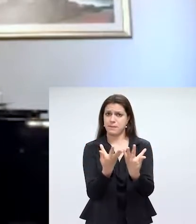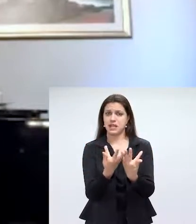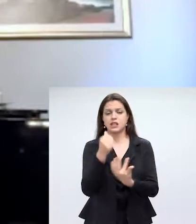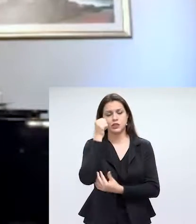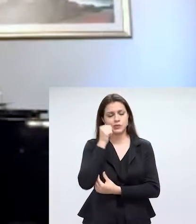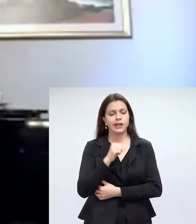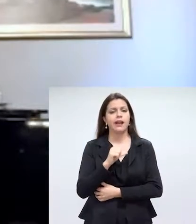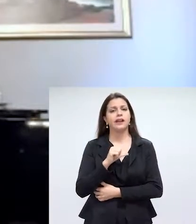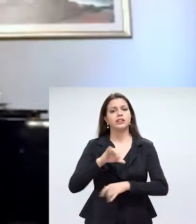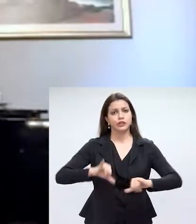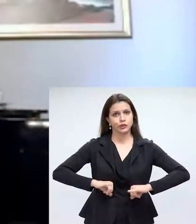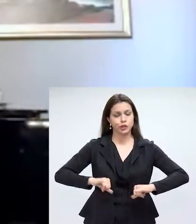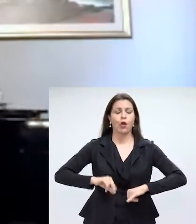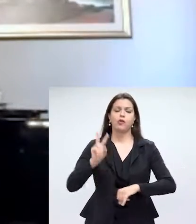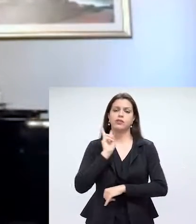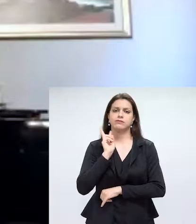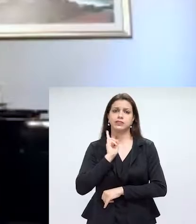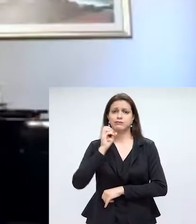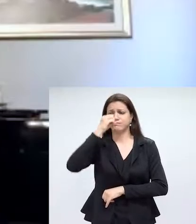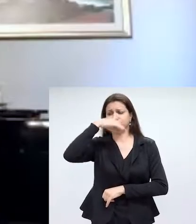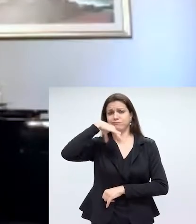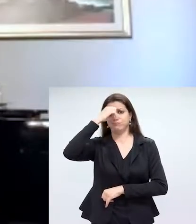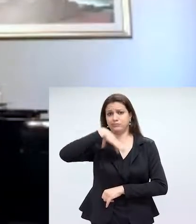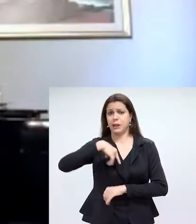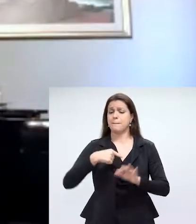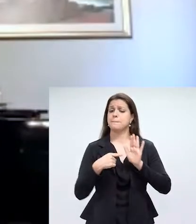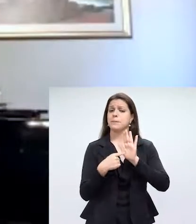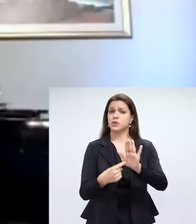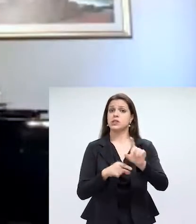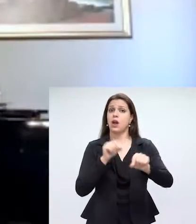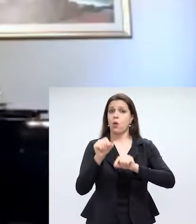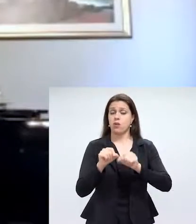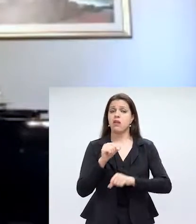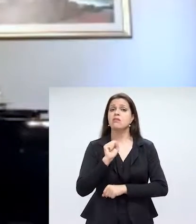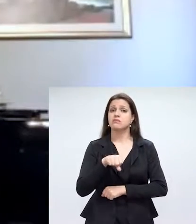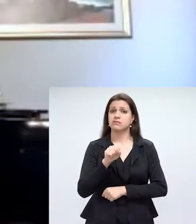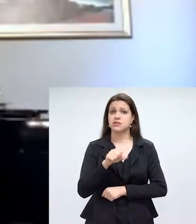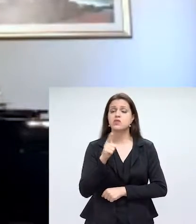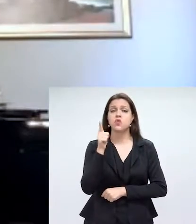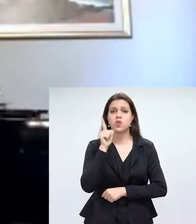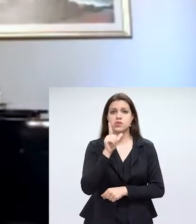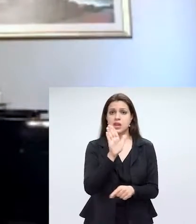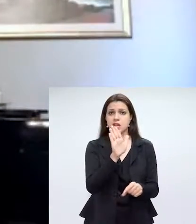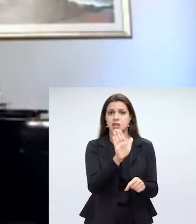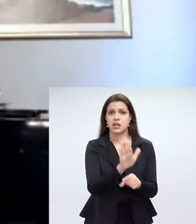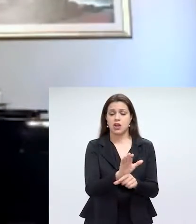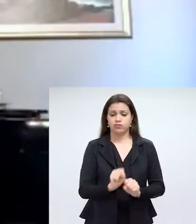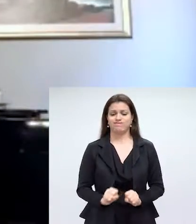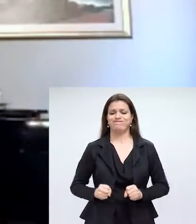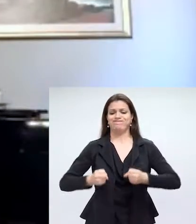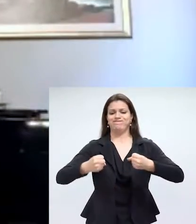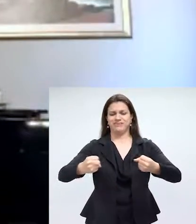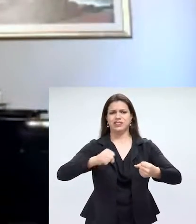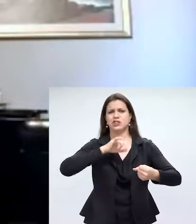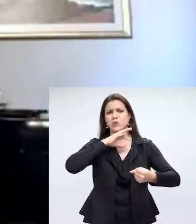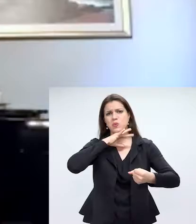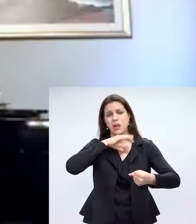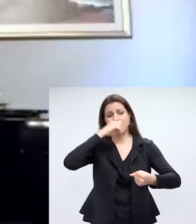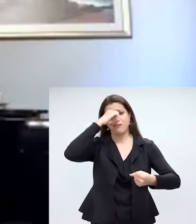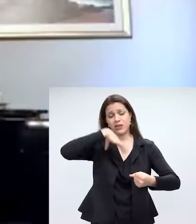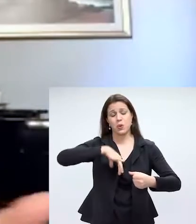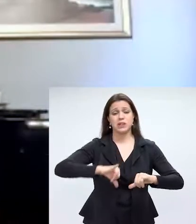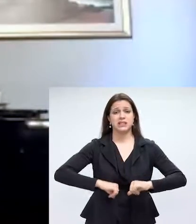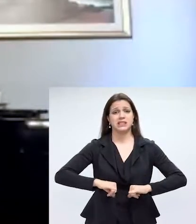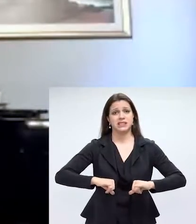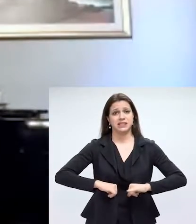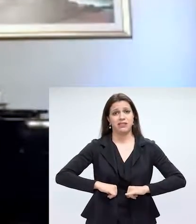mulheres e das famílias de mulheres que são vítimas de violência, para mostrar que realmente são muito eficazes no combate